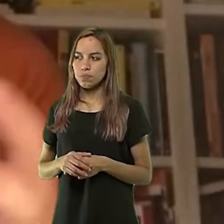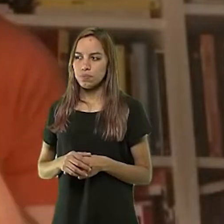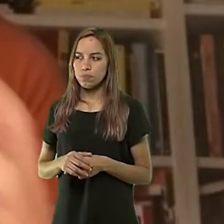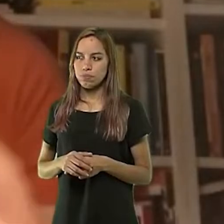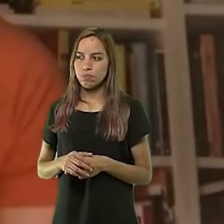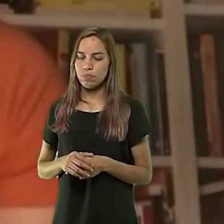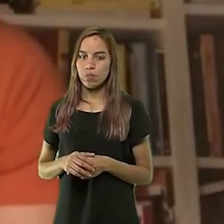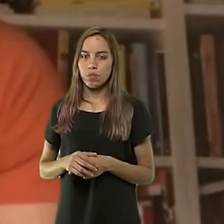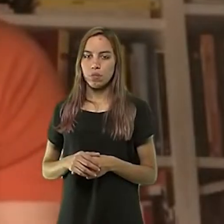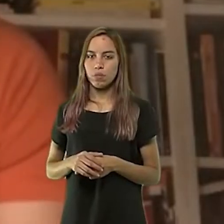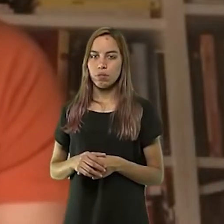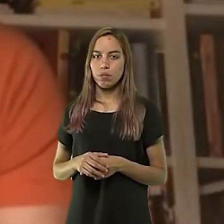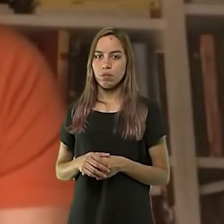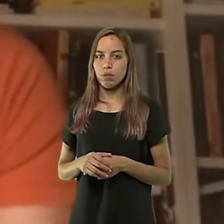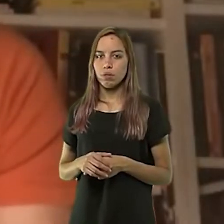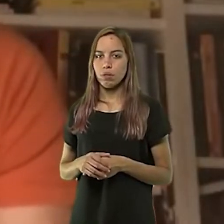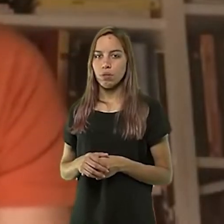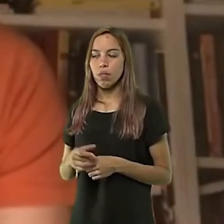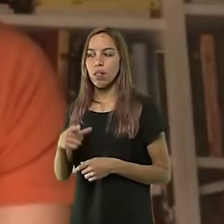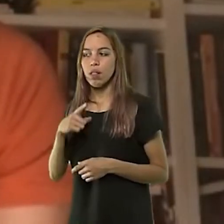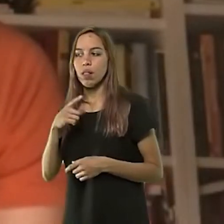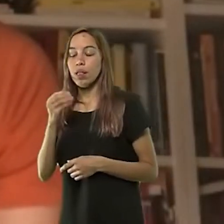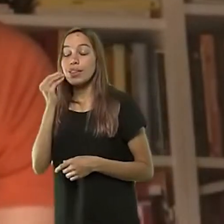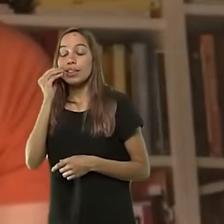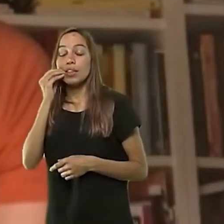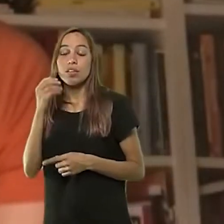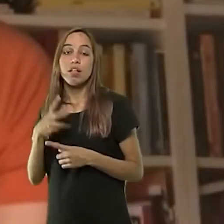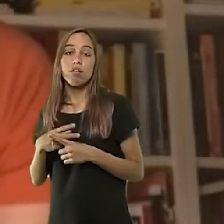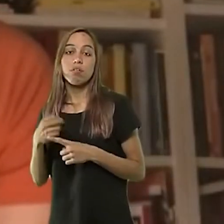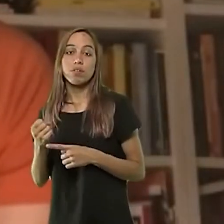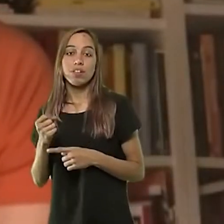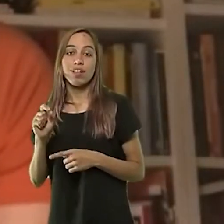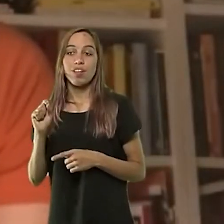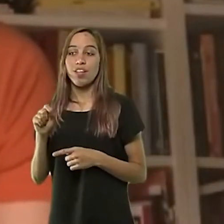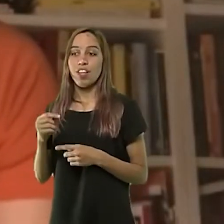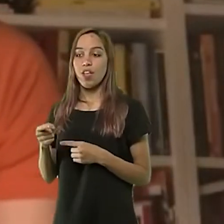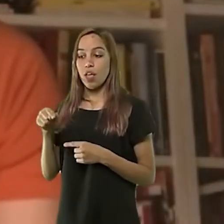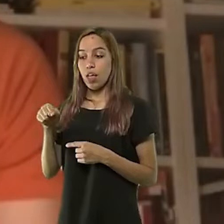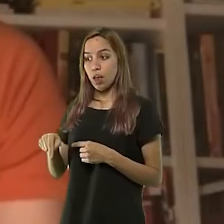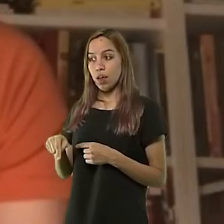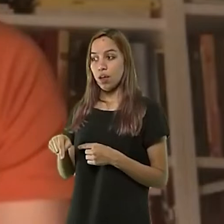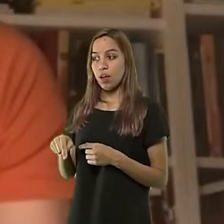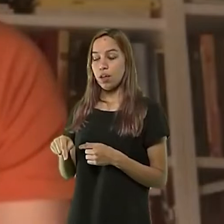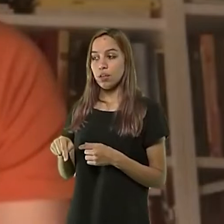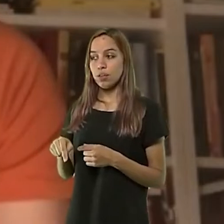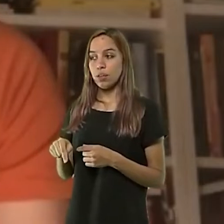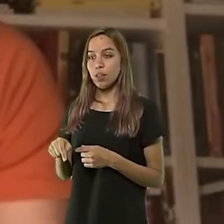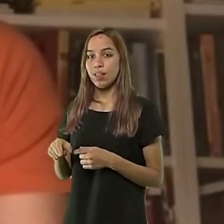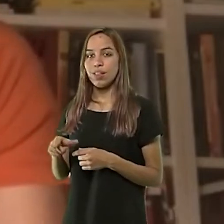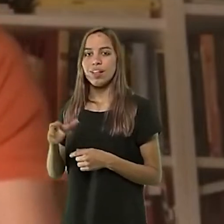e com isto seduzir as populações